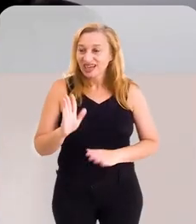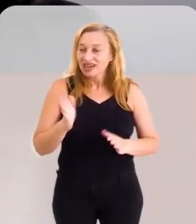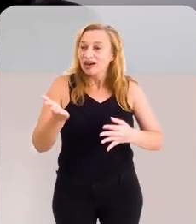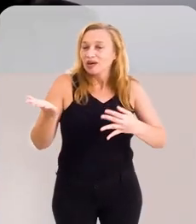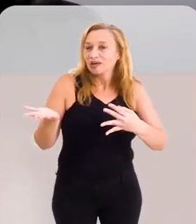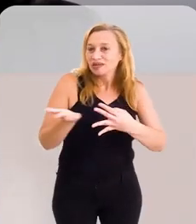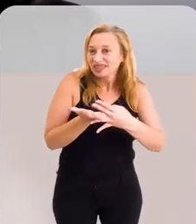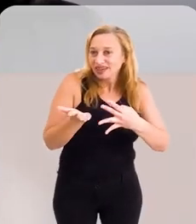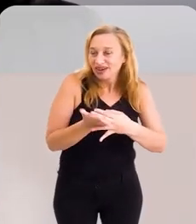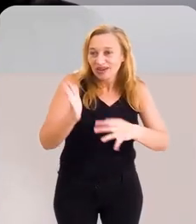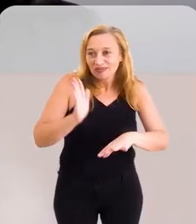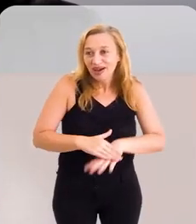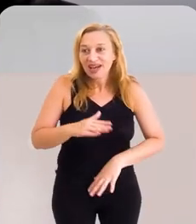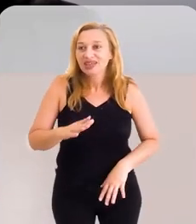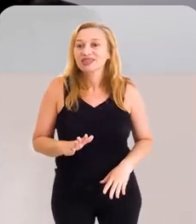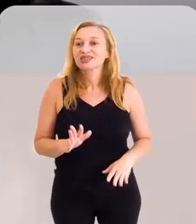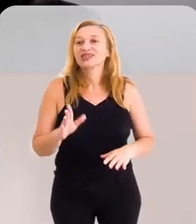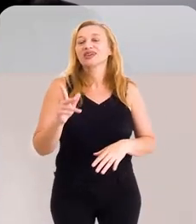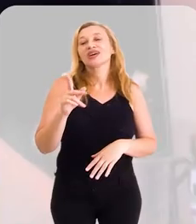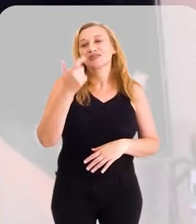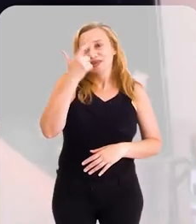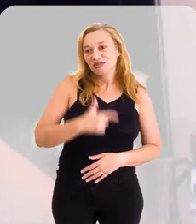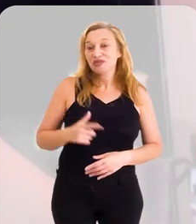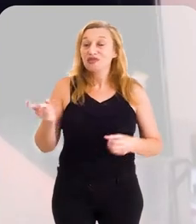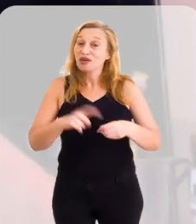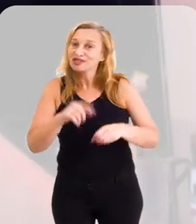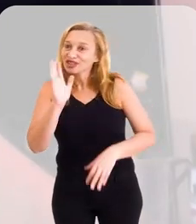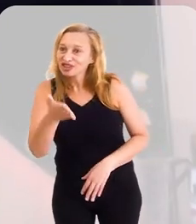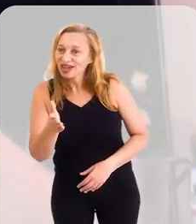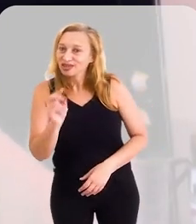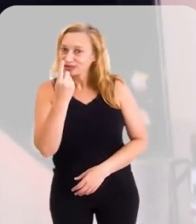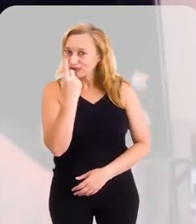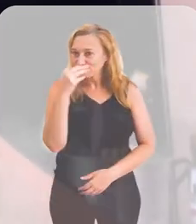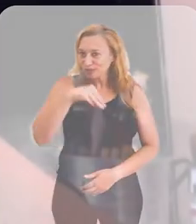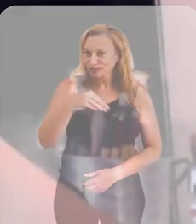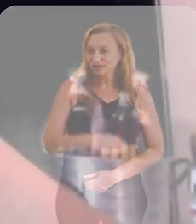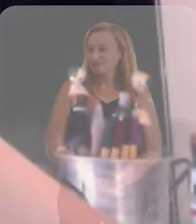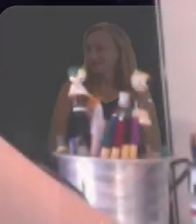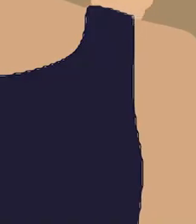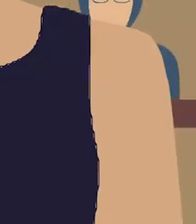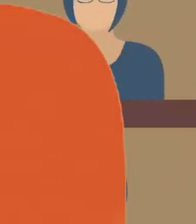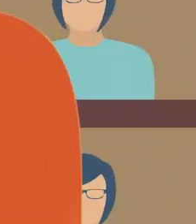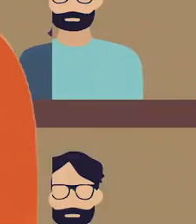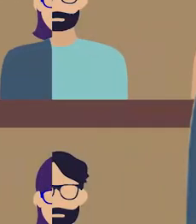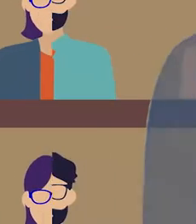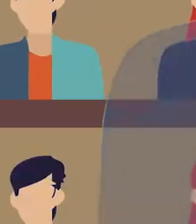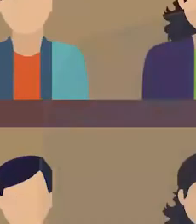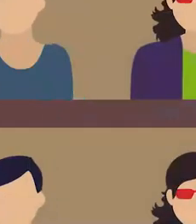Obrigada, professora. A gente vai fazer mais um intervalo. O programa Perfil volta já já, só um minutinho.